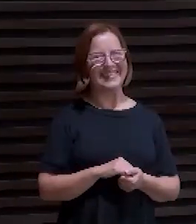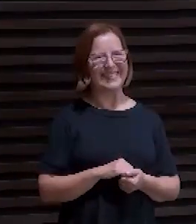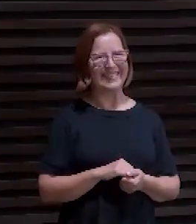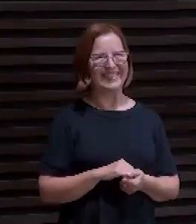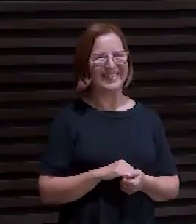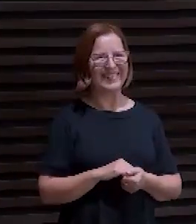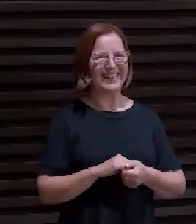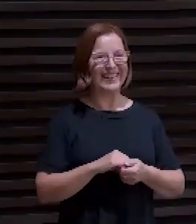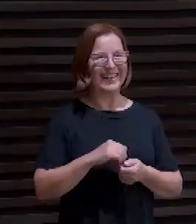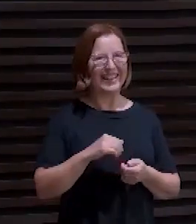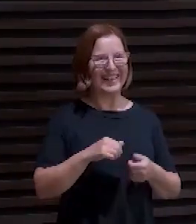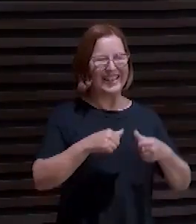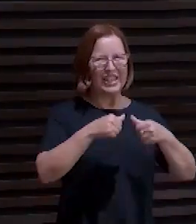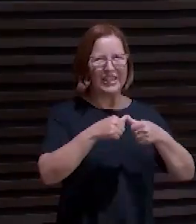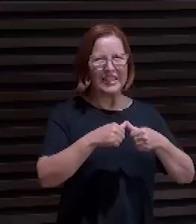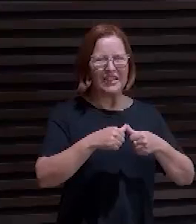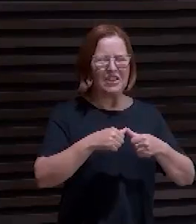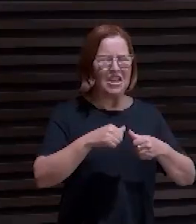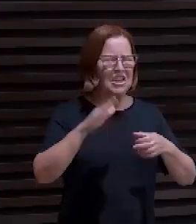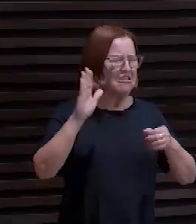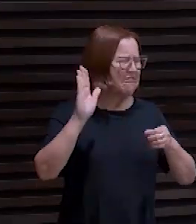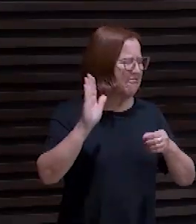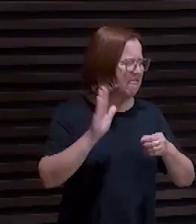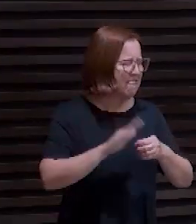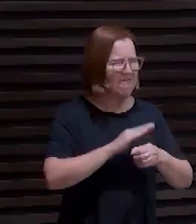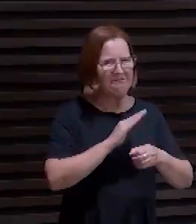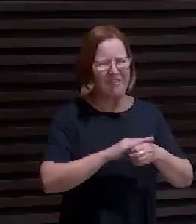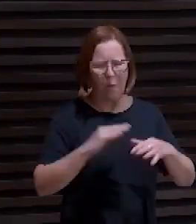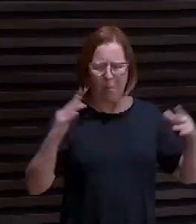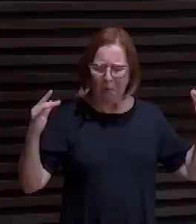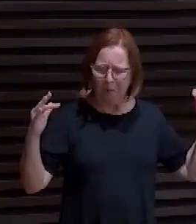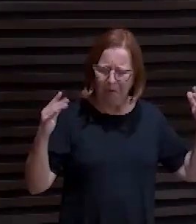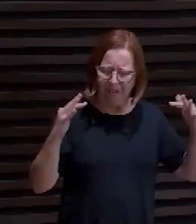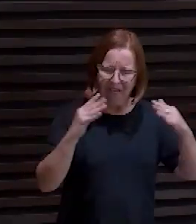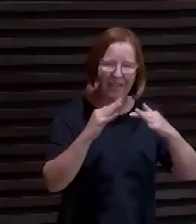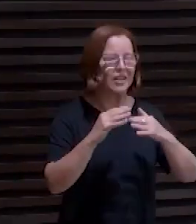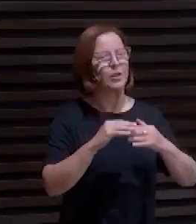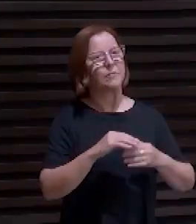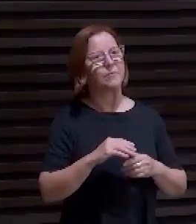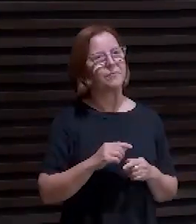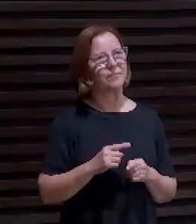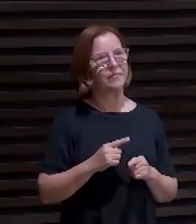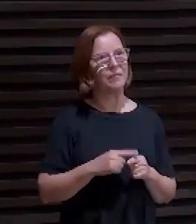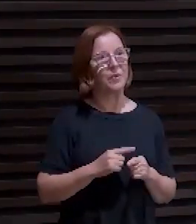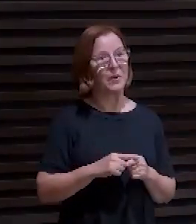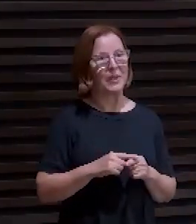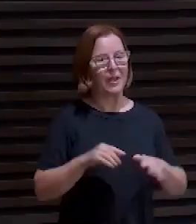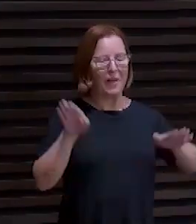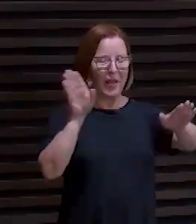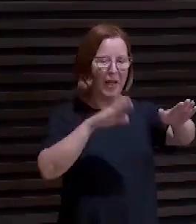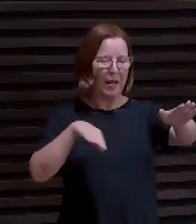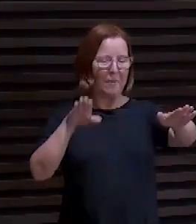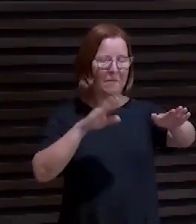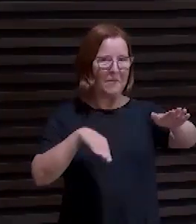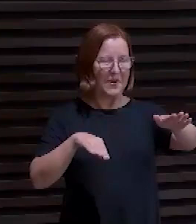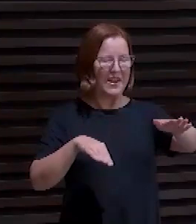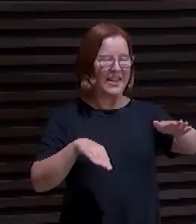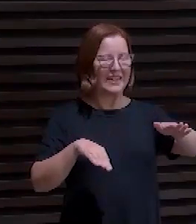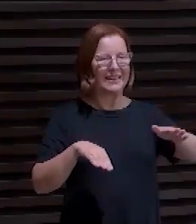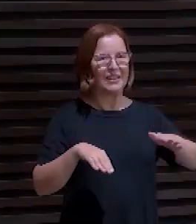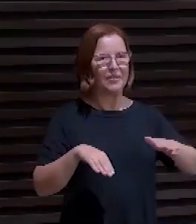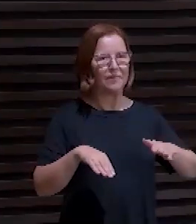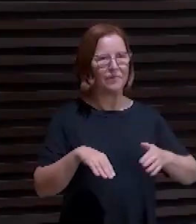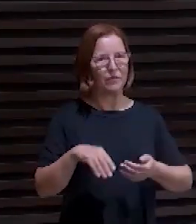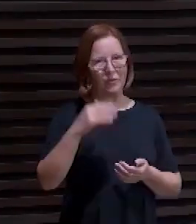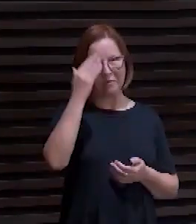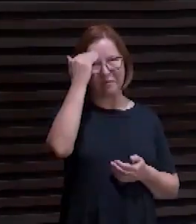Aquilo estava repleto, porque é uma praia também muito envolvida